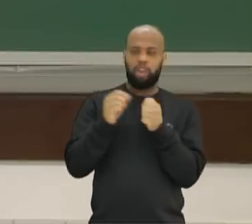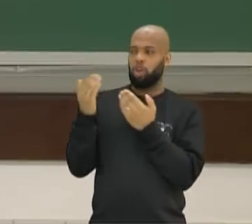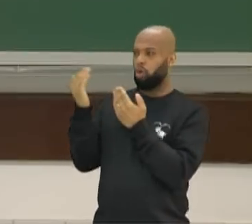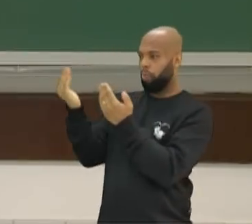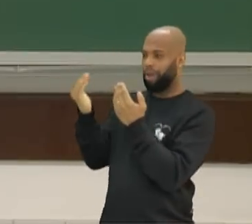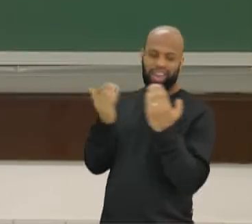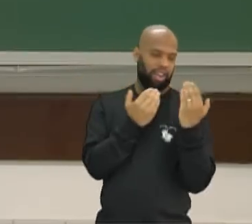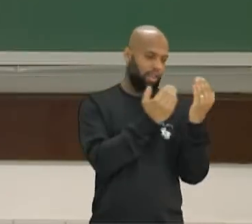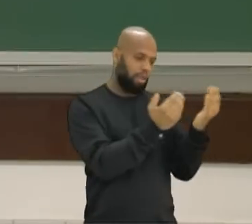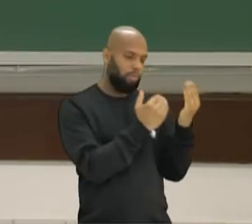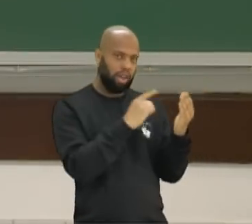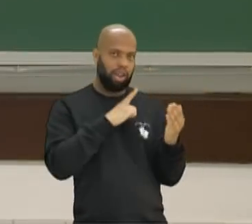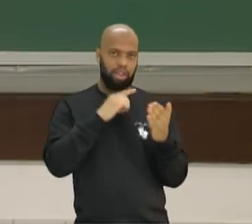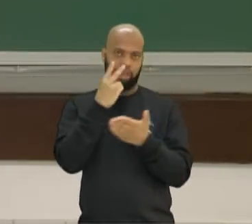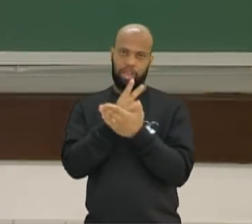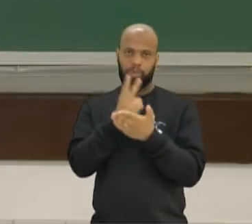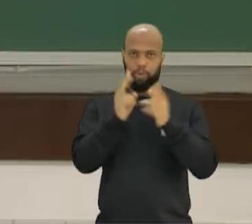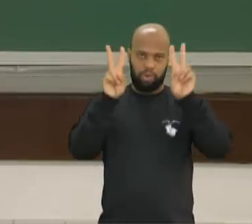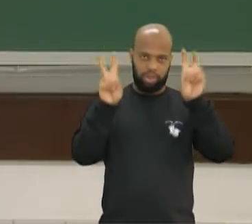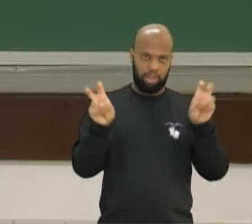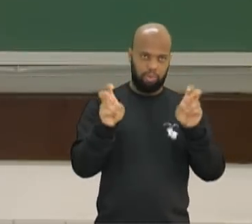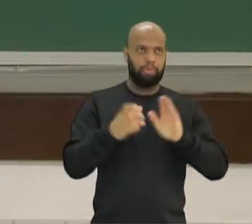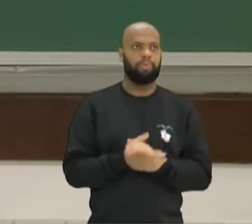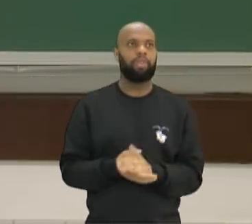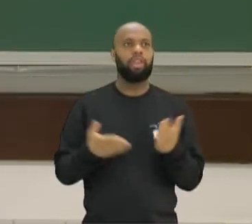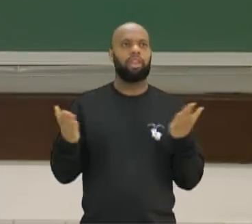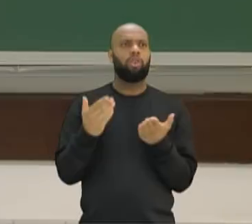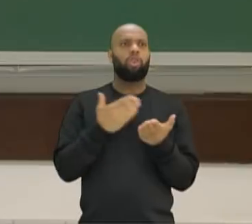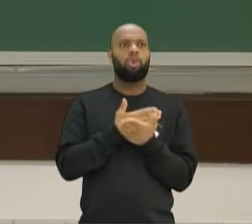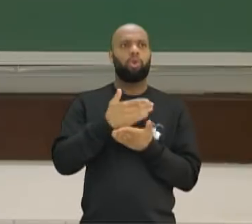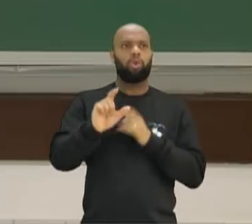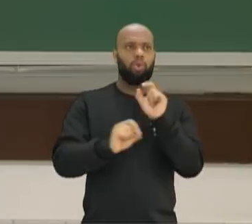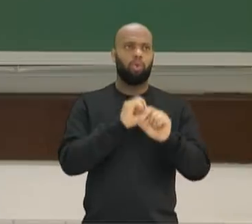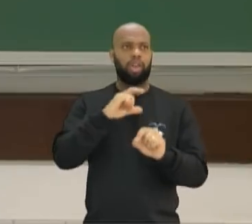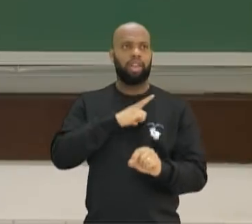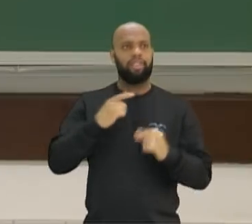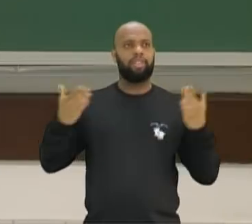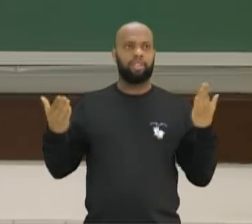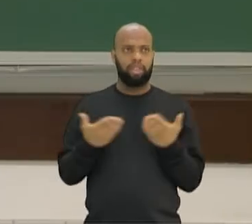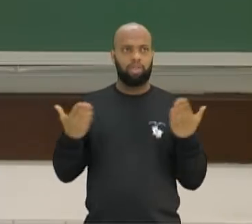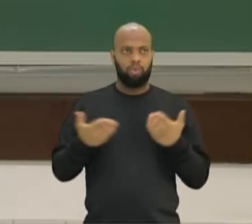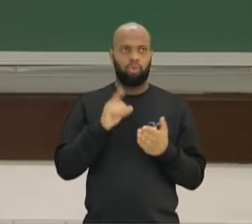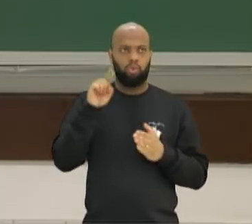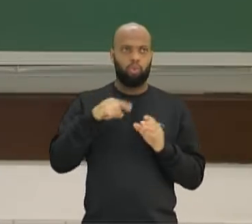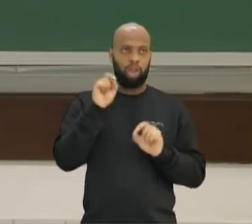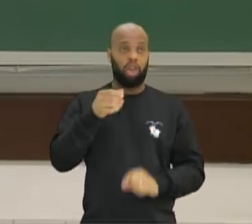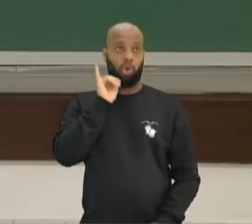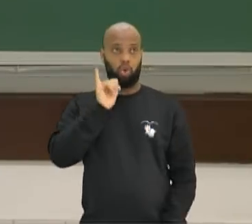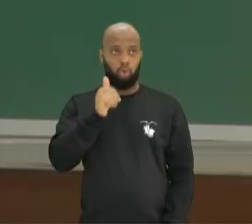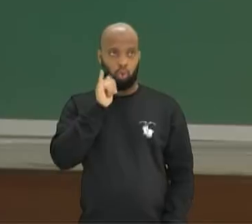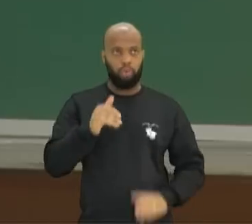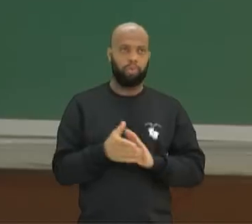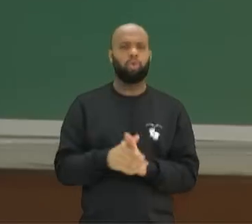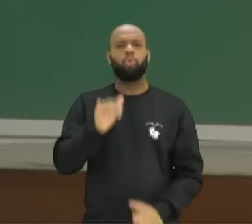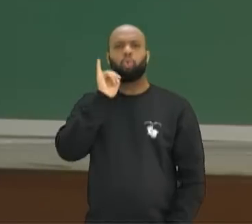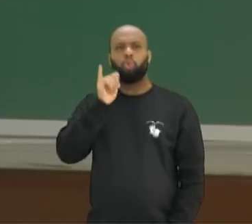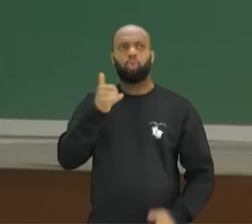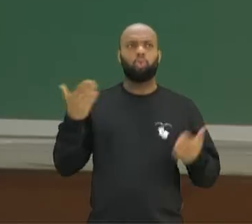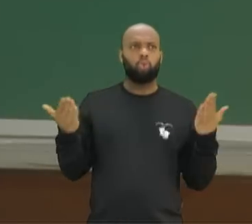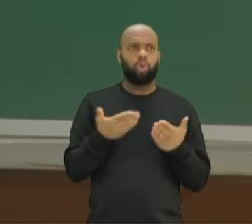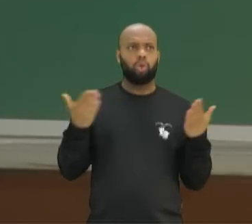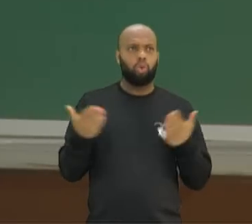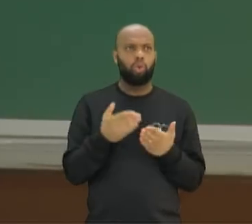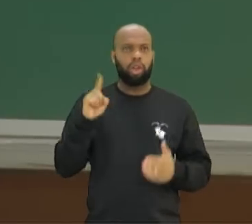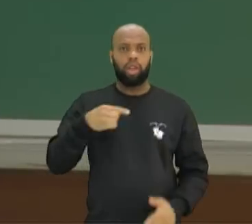que possuem o mesmo tema. Para começar, nós temos aqui o conto. O conto que nós vamos ler